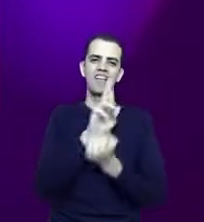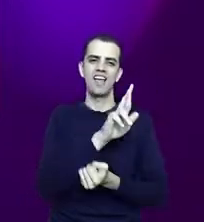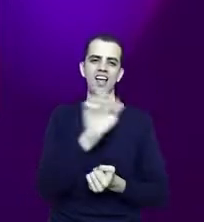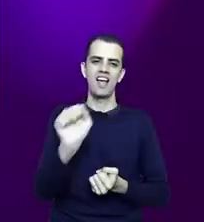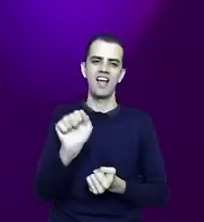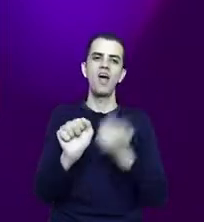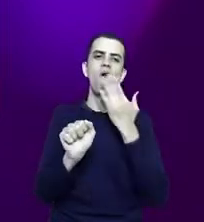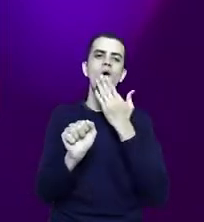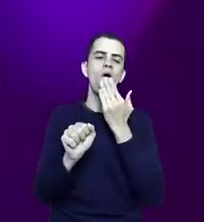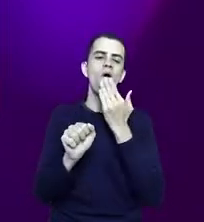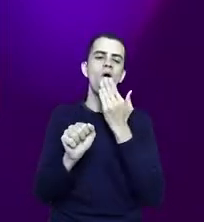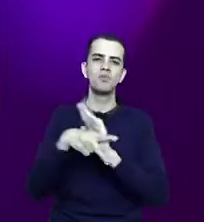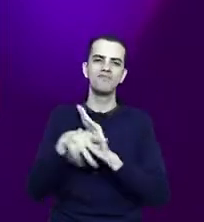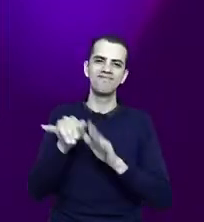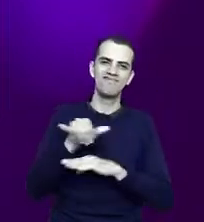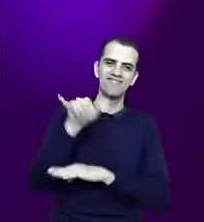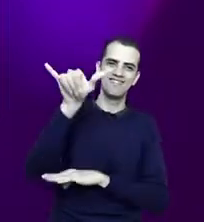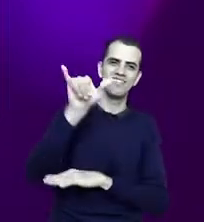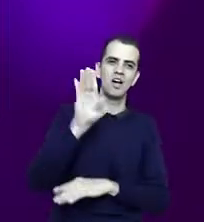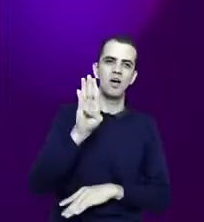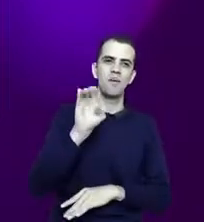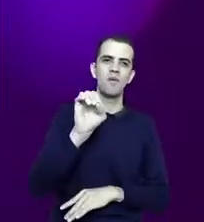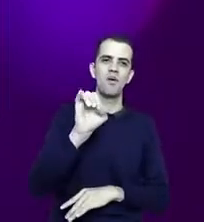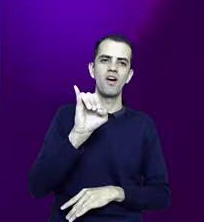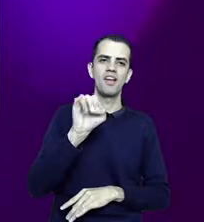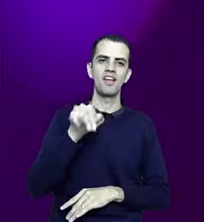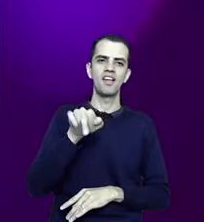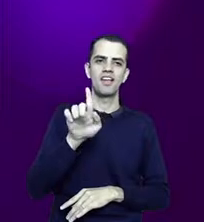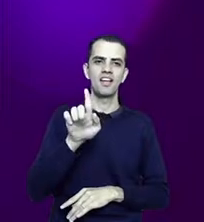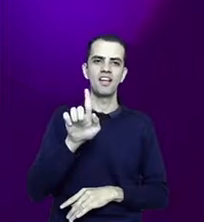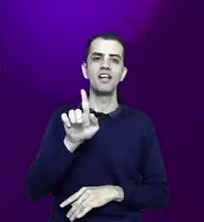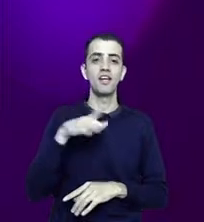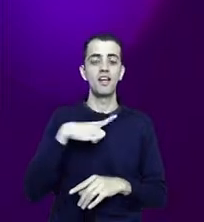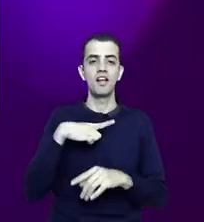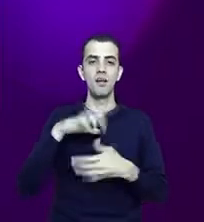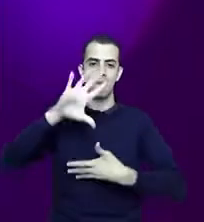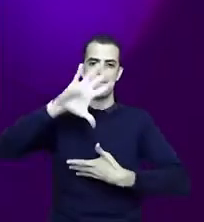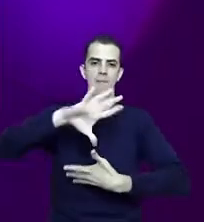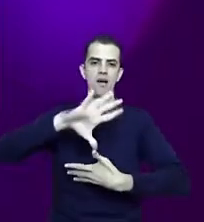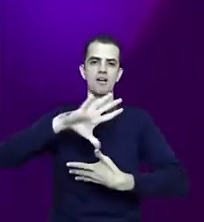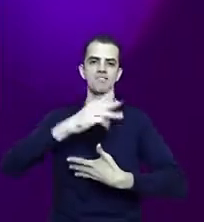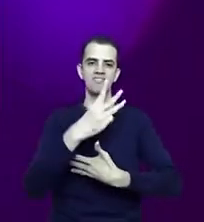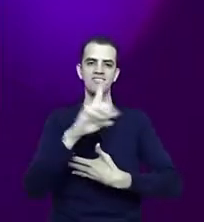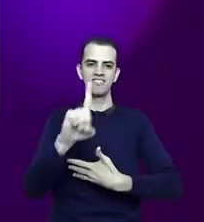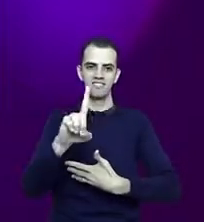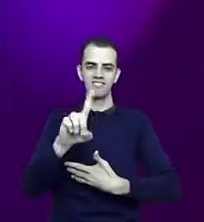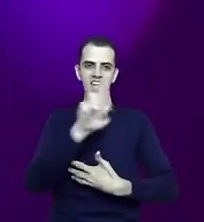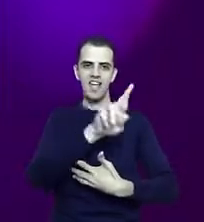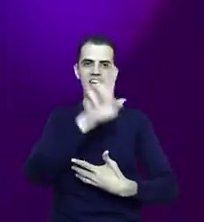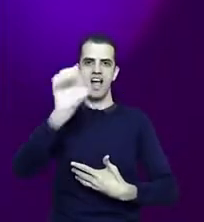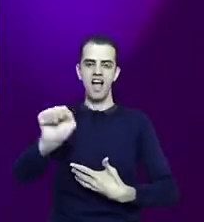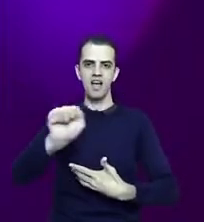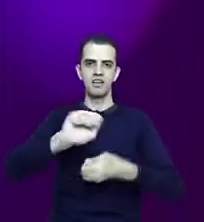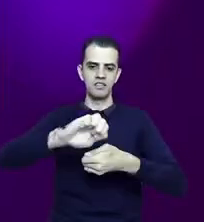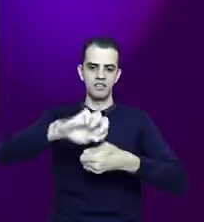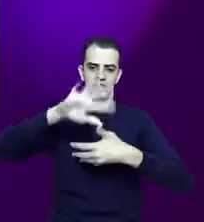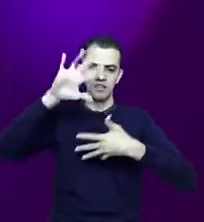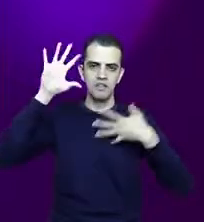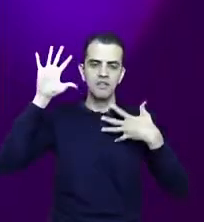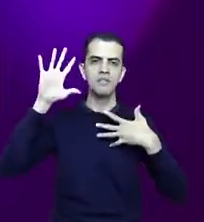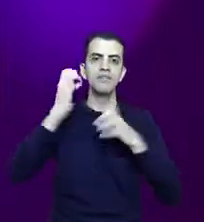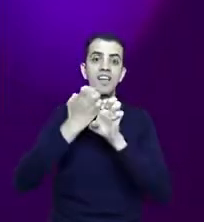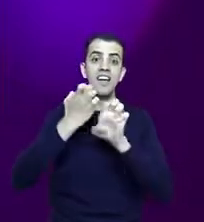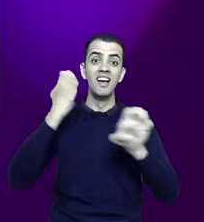Taylor Caldwell, que desenvolveu um mapa com realidade aumentada para que, de forma que os engenheiros pudessem